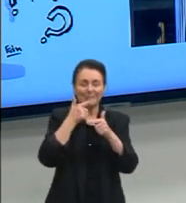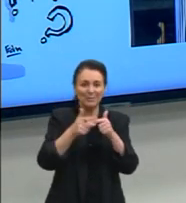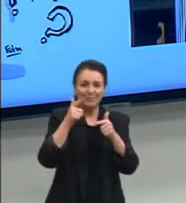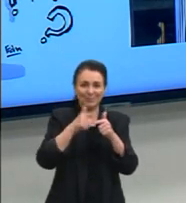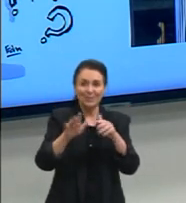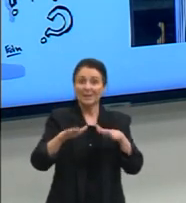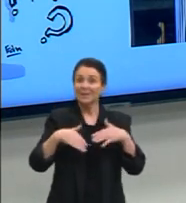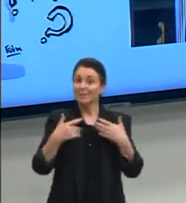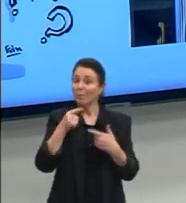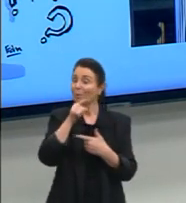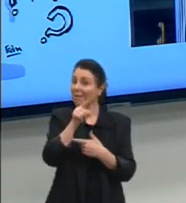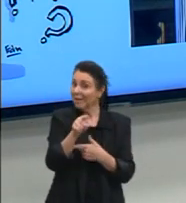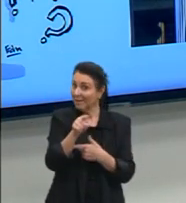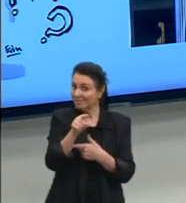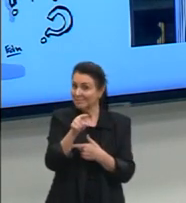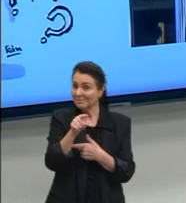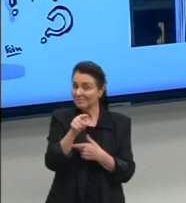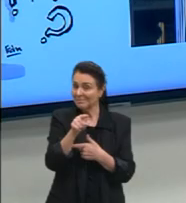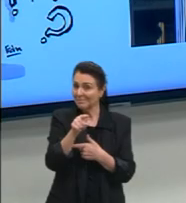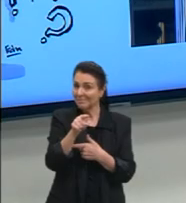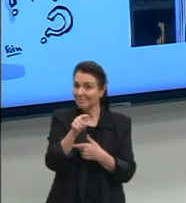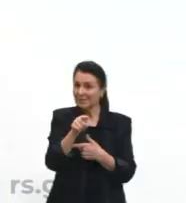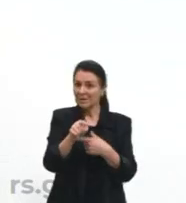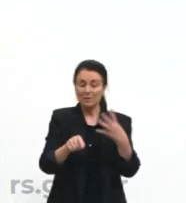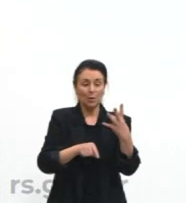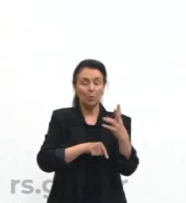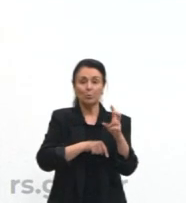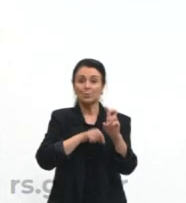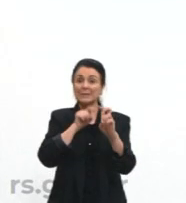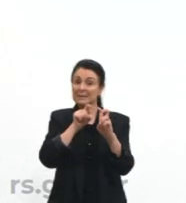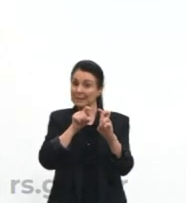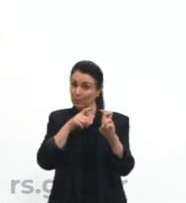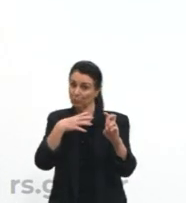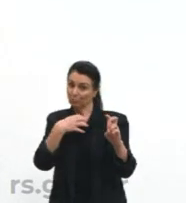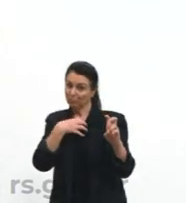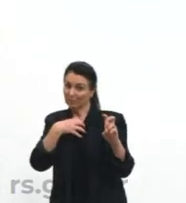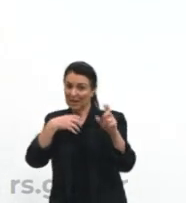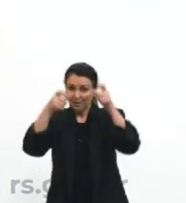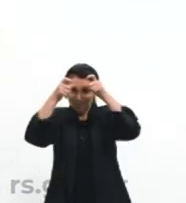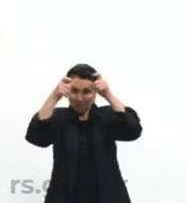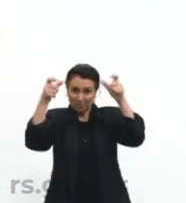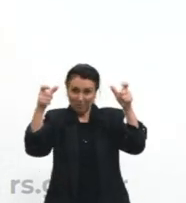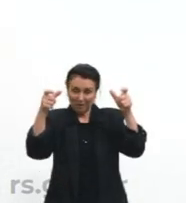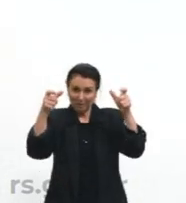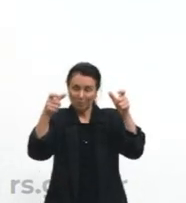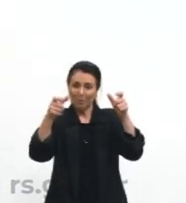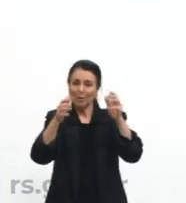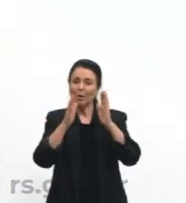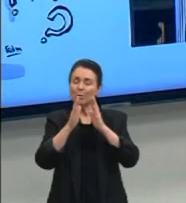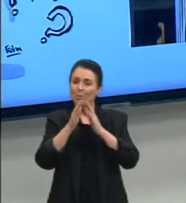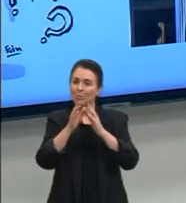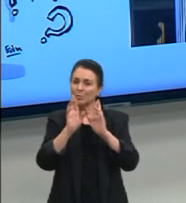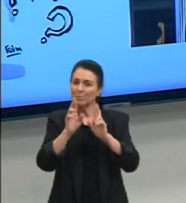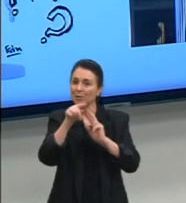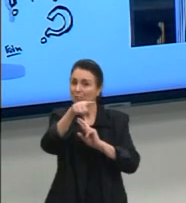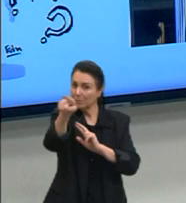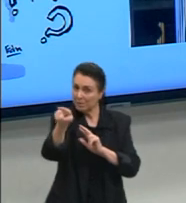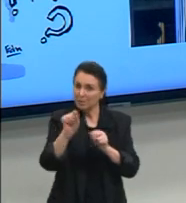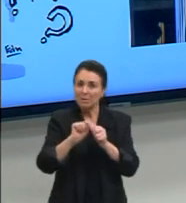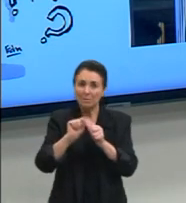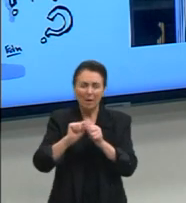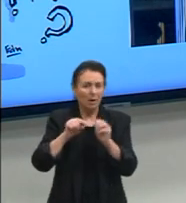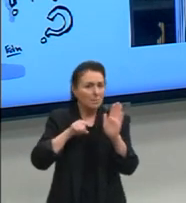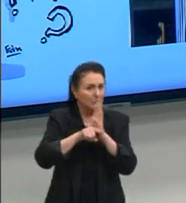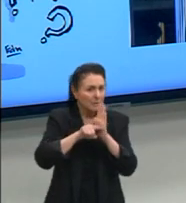então esses são for 1 a 5 formas de conhecimento eu desafio você que continue a pesquisando mais né